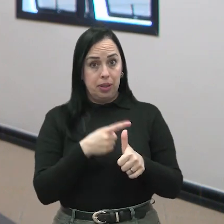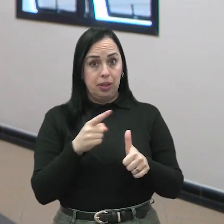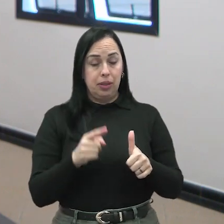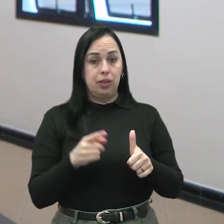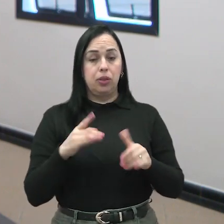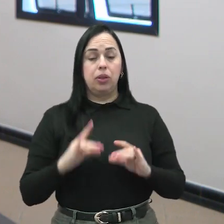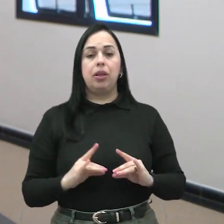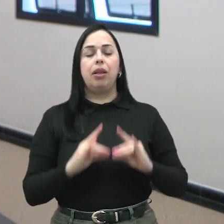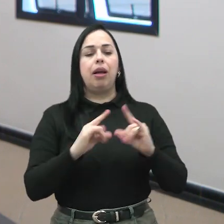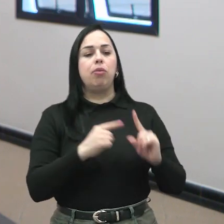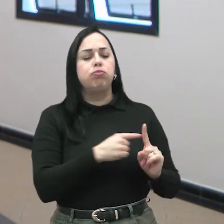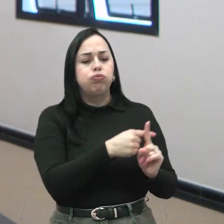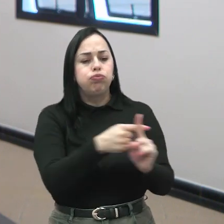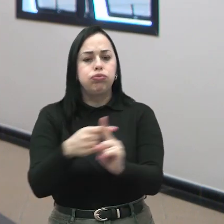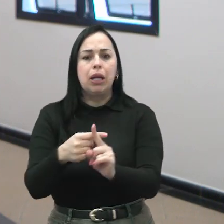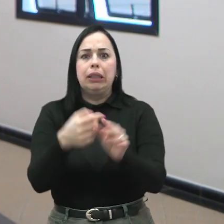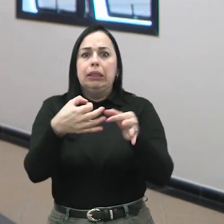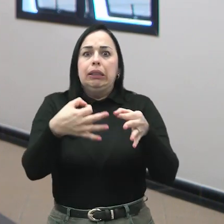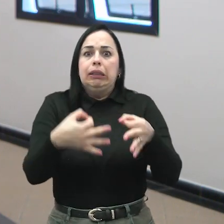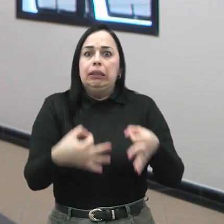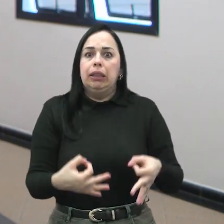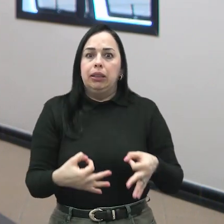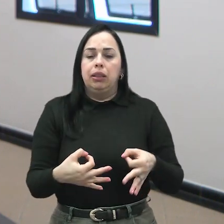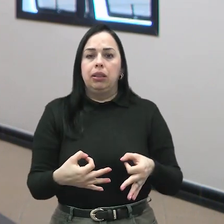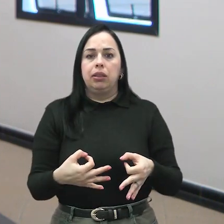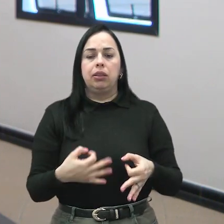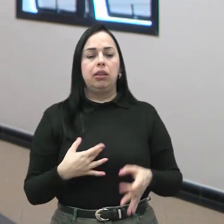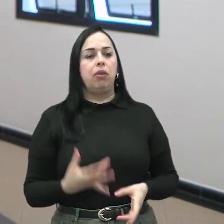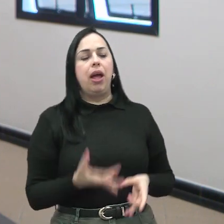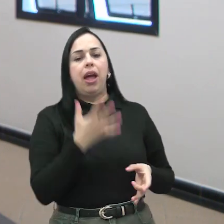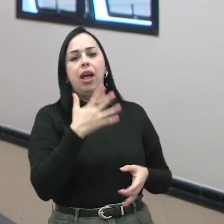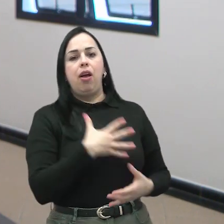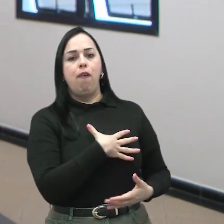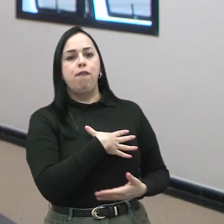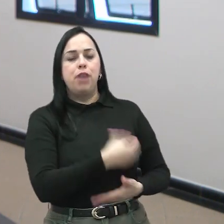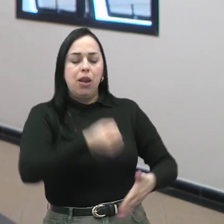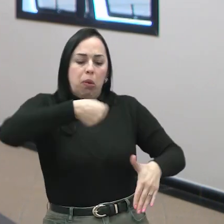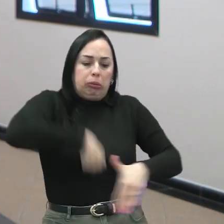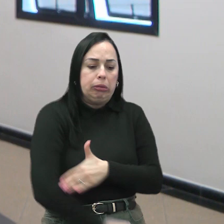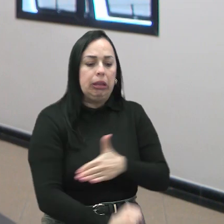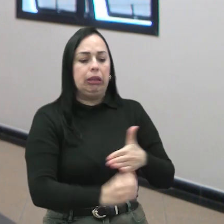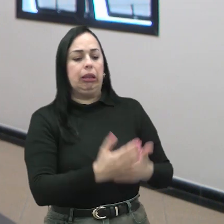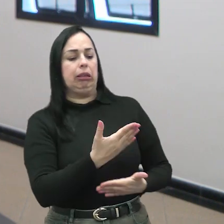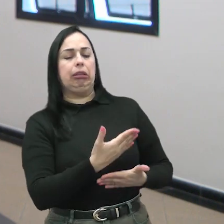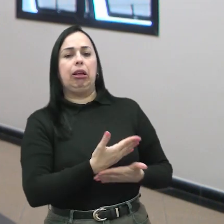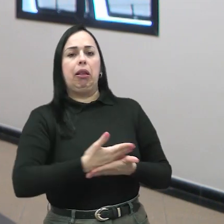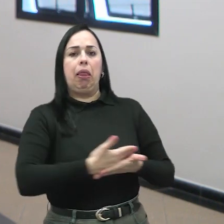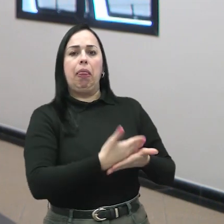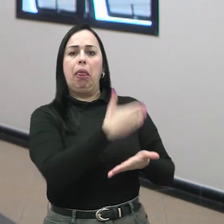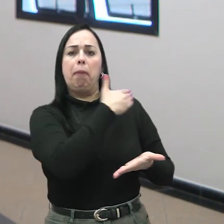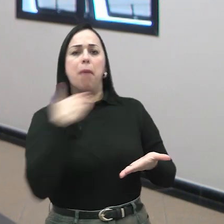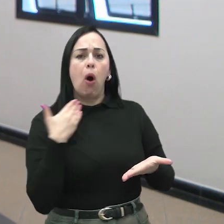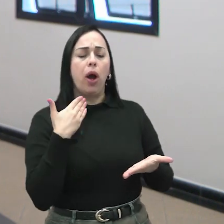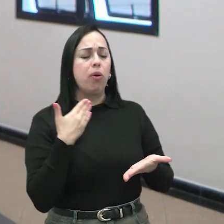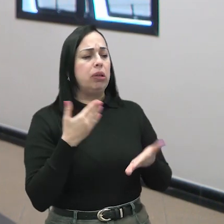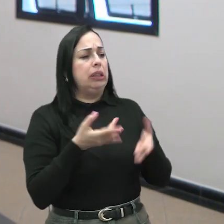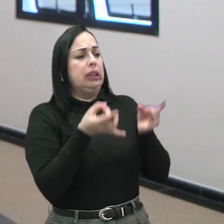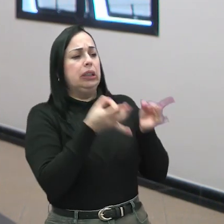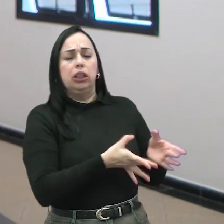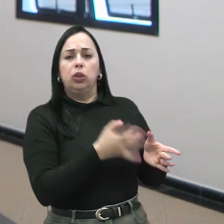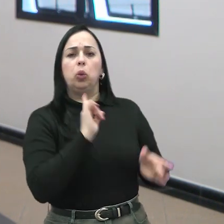surgiu primeiro do projeto do sepultamento digno, né? Para que nenhuma criança seja descartada em lixo hospitalar na nossa